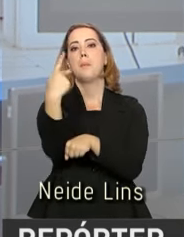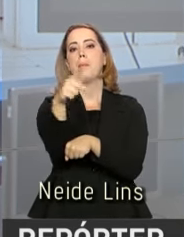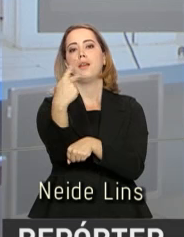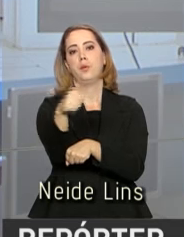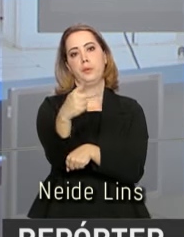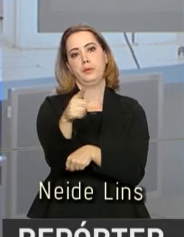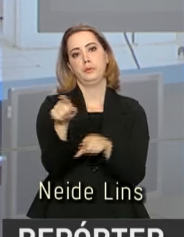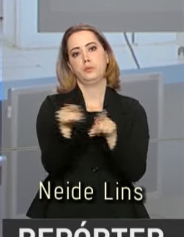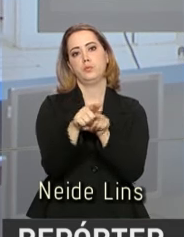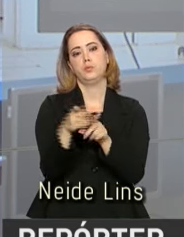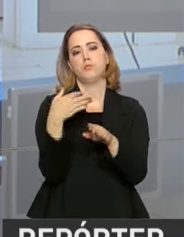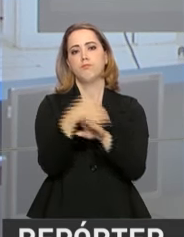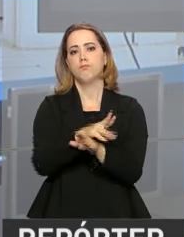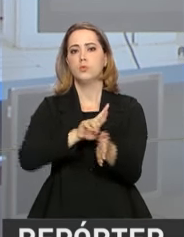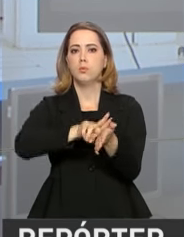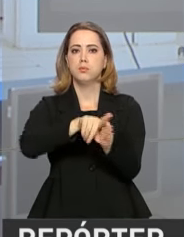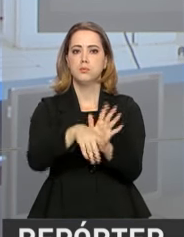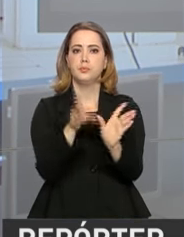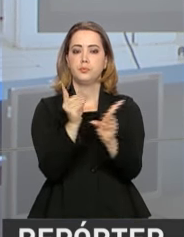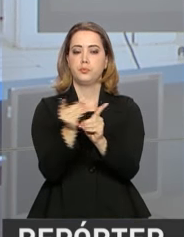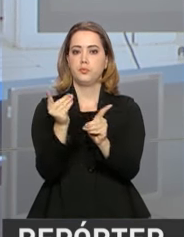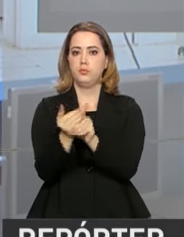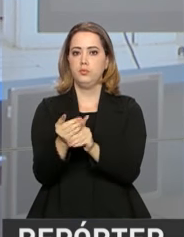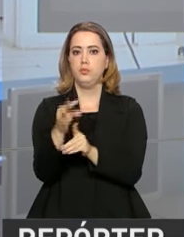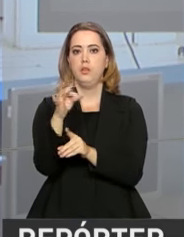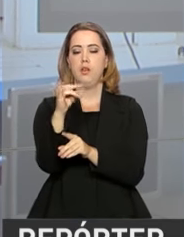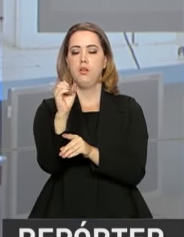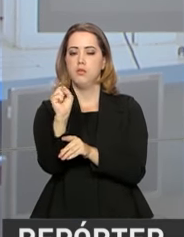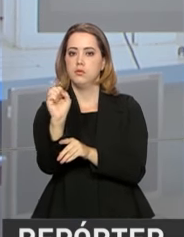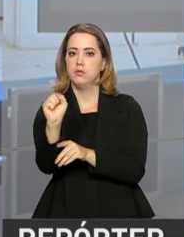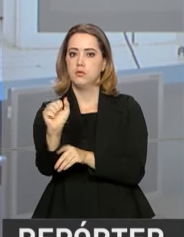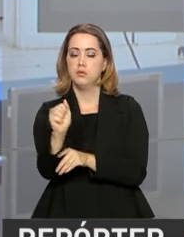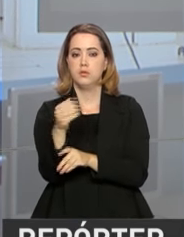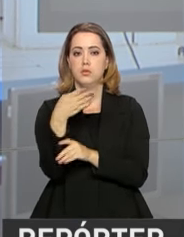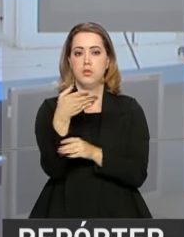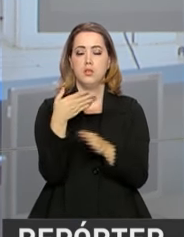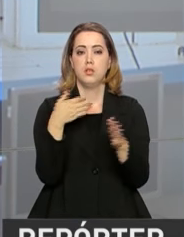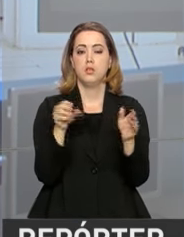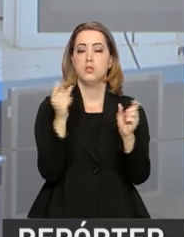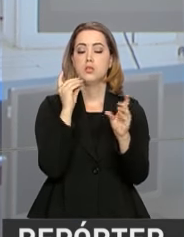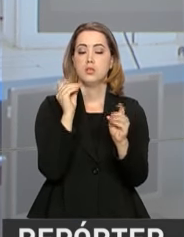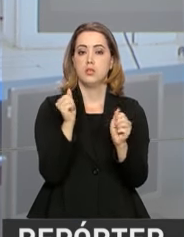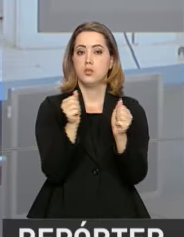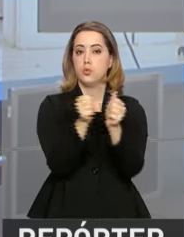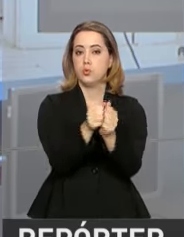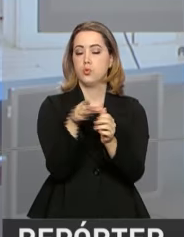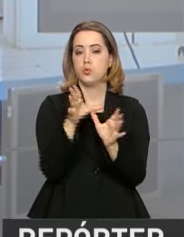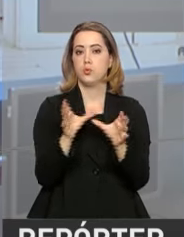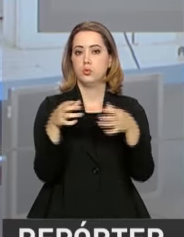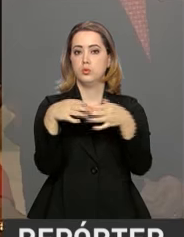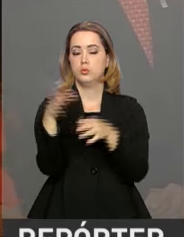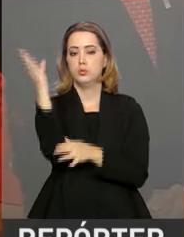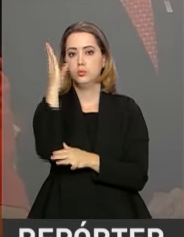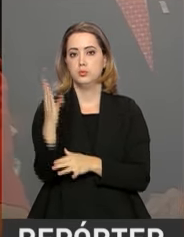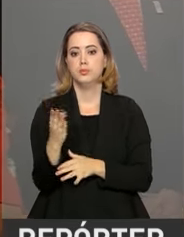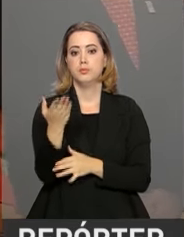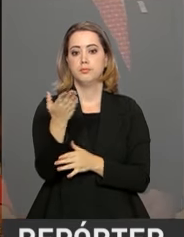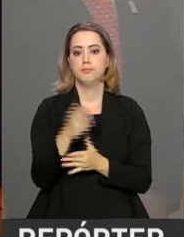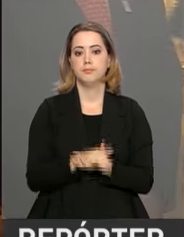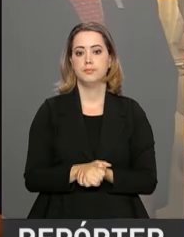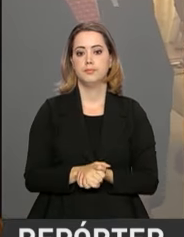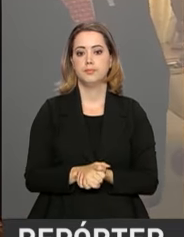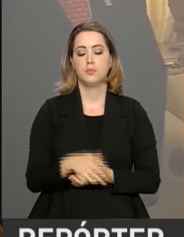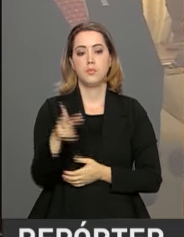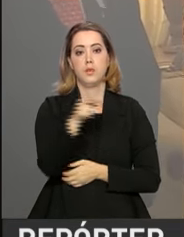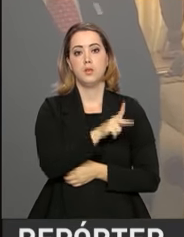uma série de encontros. A repórter Thaís Dias acompanha a comitiva brasileira em Assunção e traz as informações.